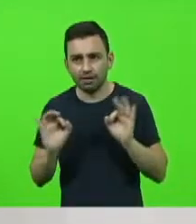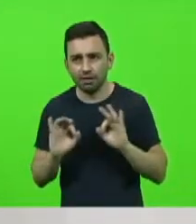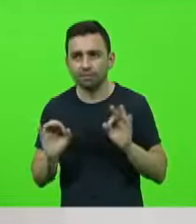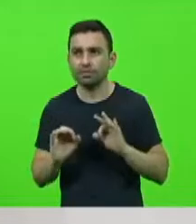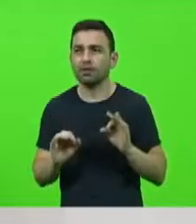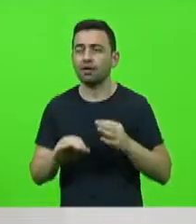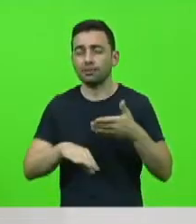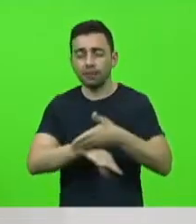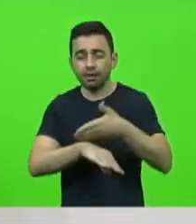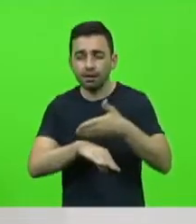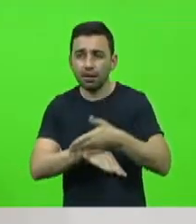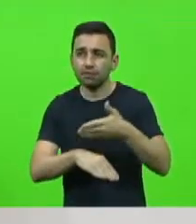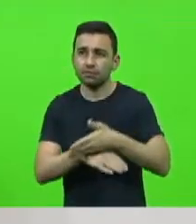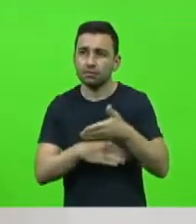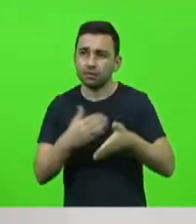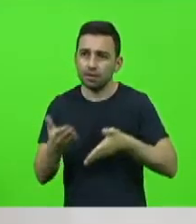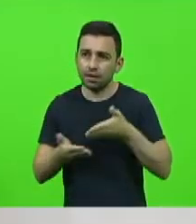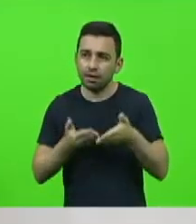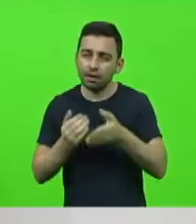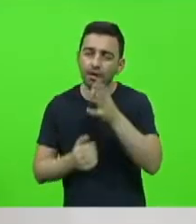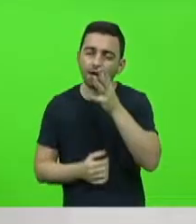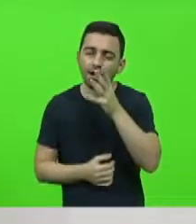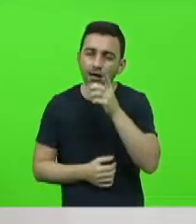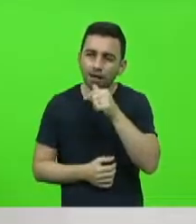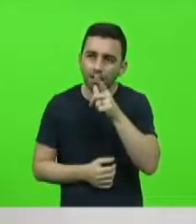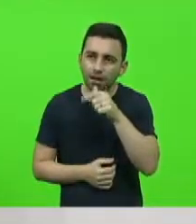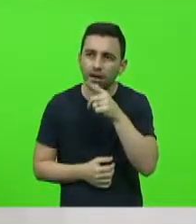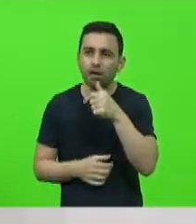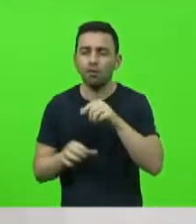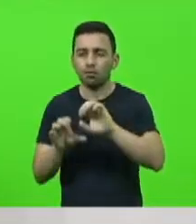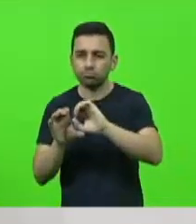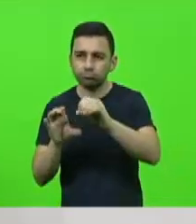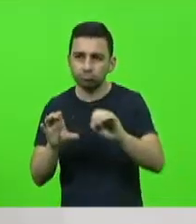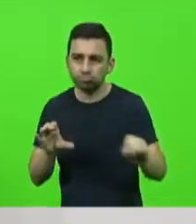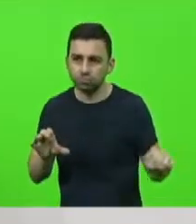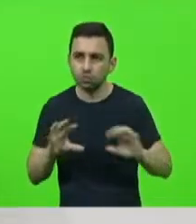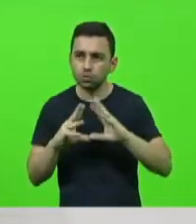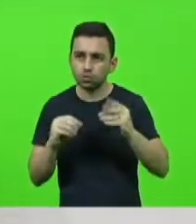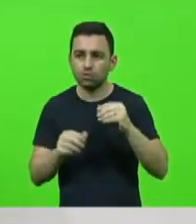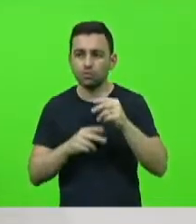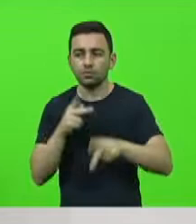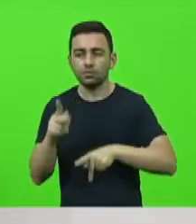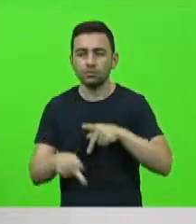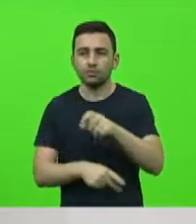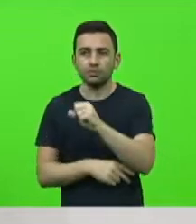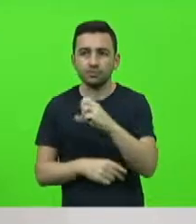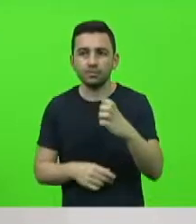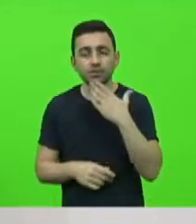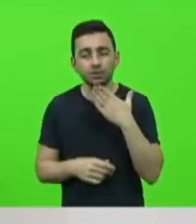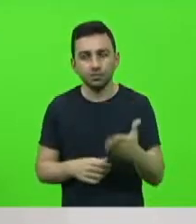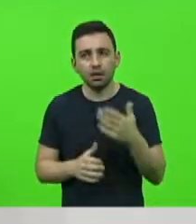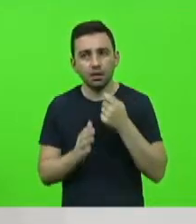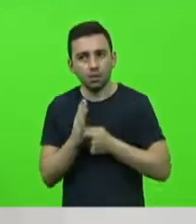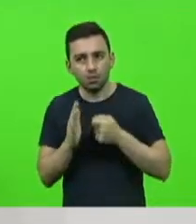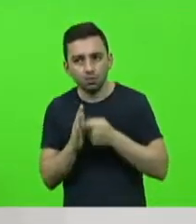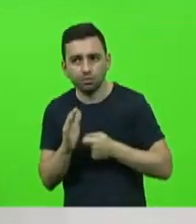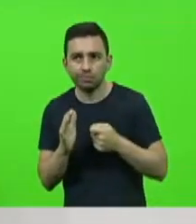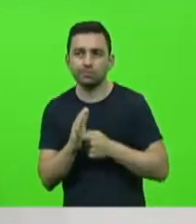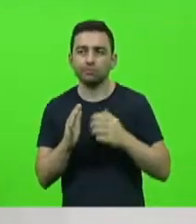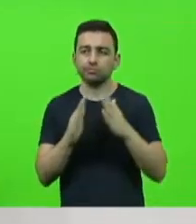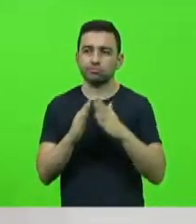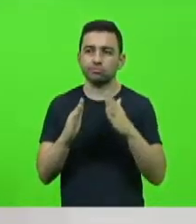e esgoto para todos os catarinenses. Acolhemos a luta do Movimento por Moradia, a luta dos trabalhadores da